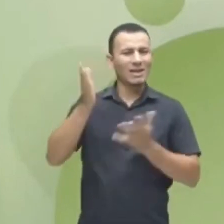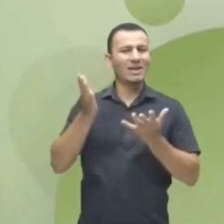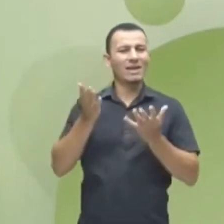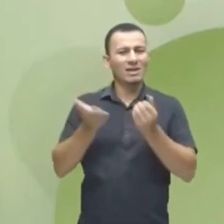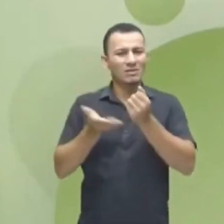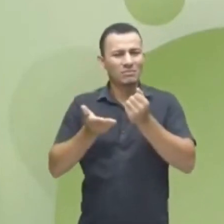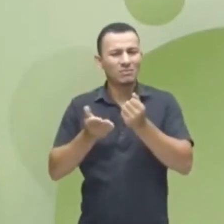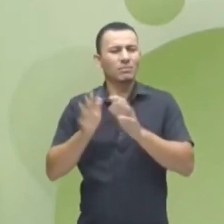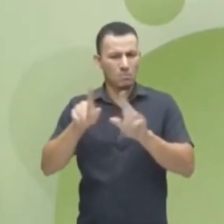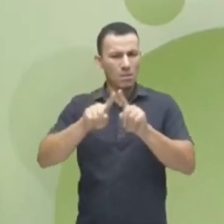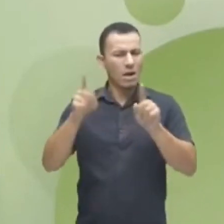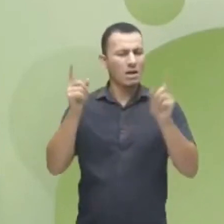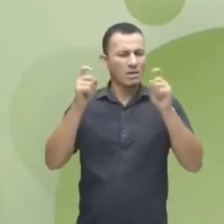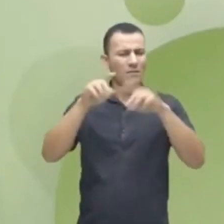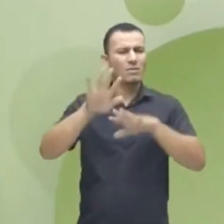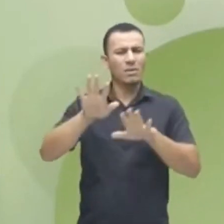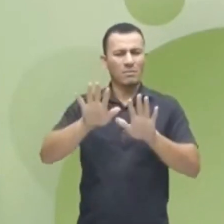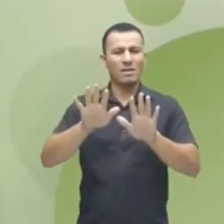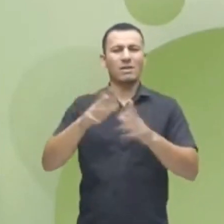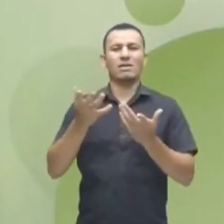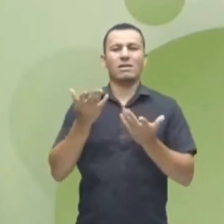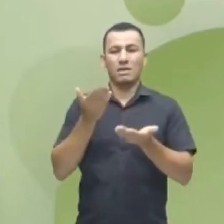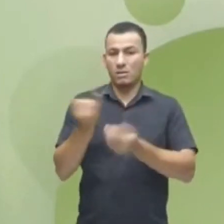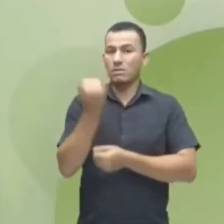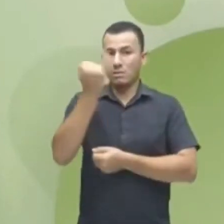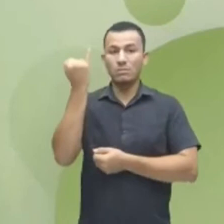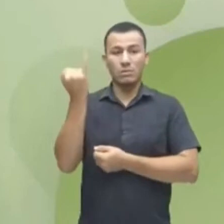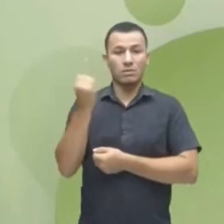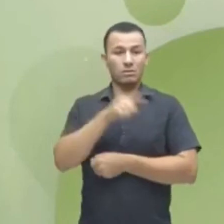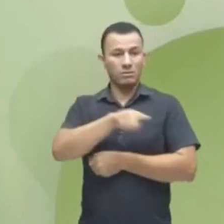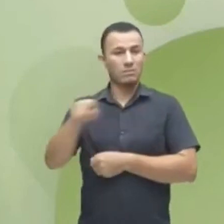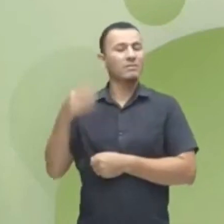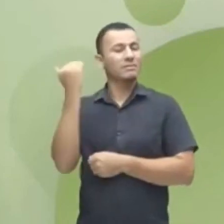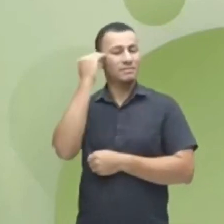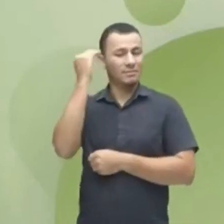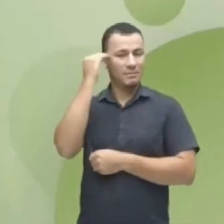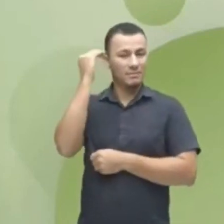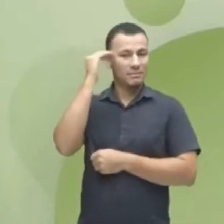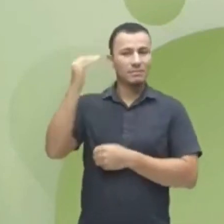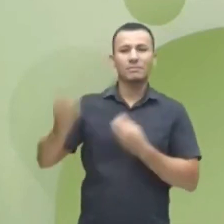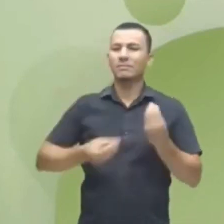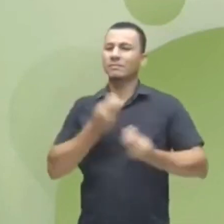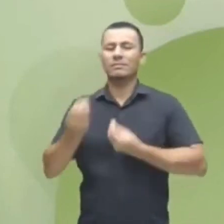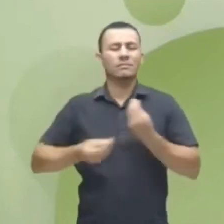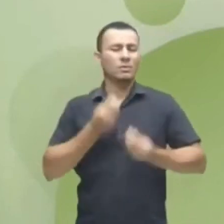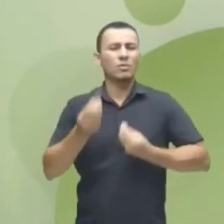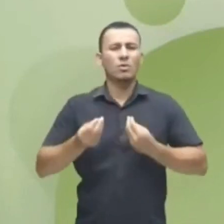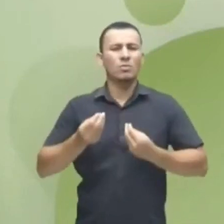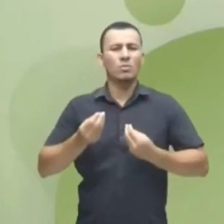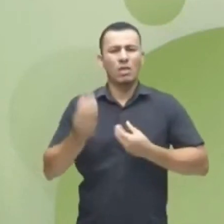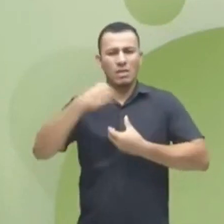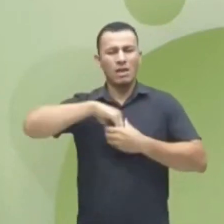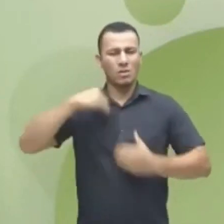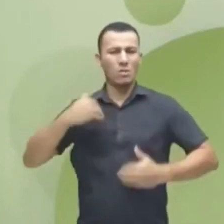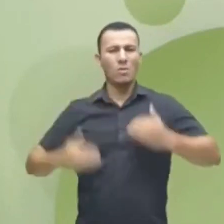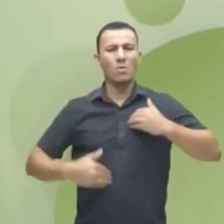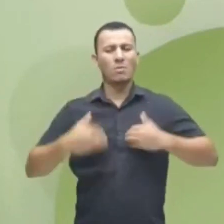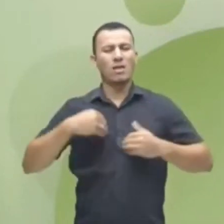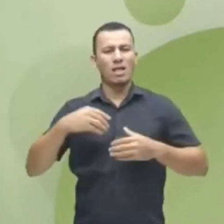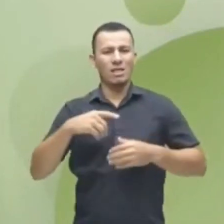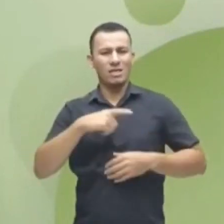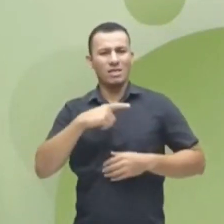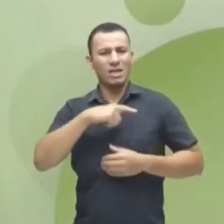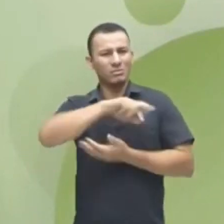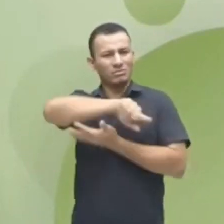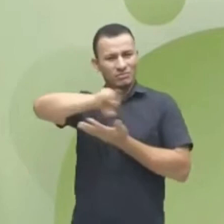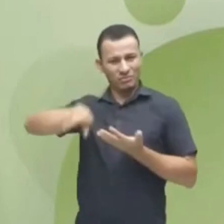sistema um pouco complexo, mas é muito importante que vocês entendam como que funciona isso dentro do meu corpo. Nós